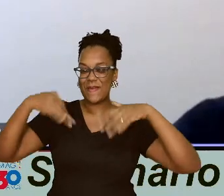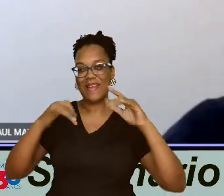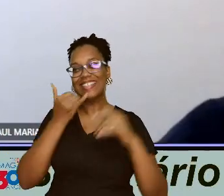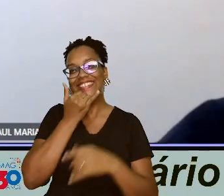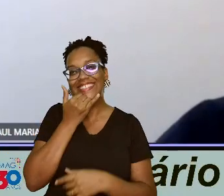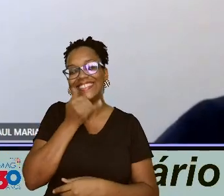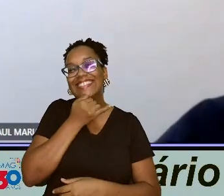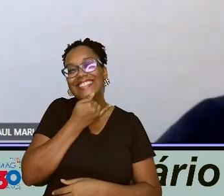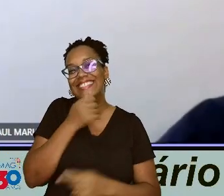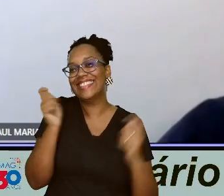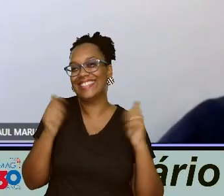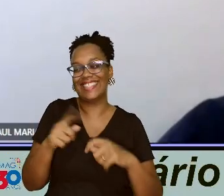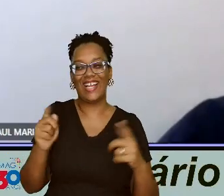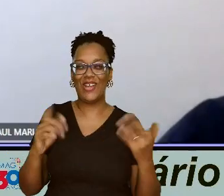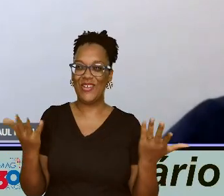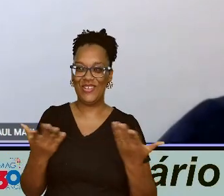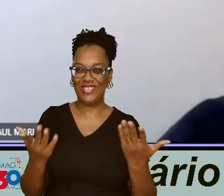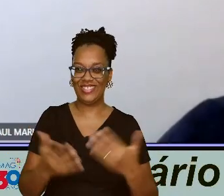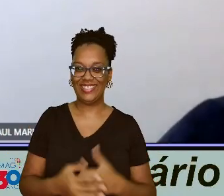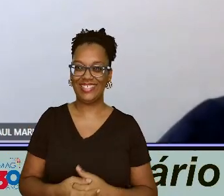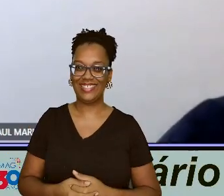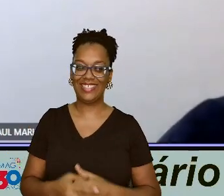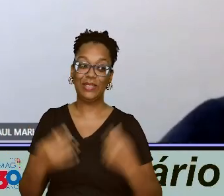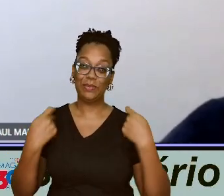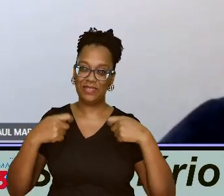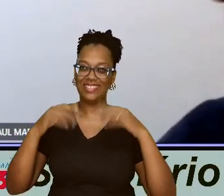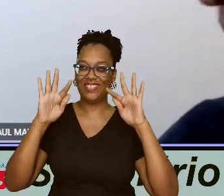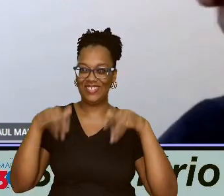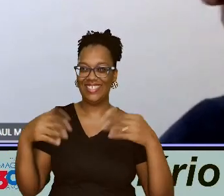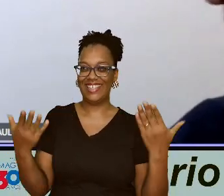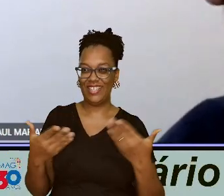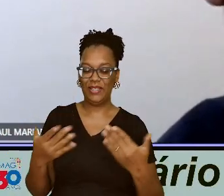vai ser possível hoje. Nós vamos precisar partir para o